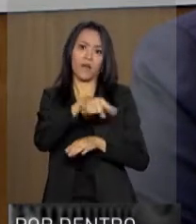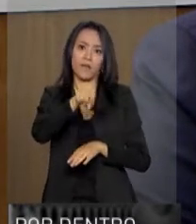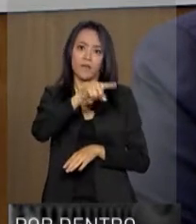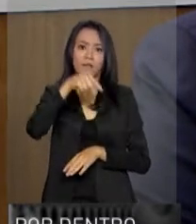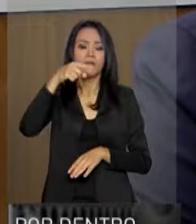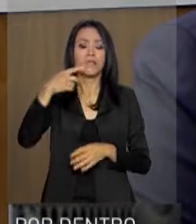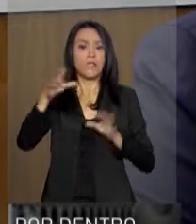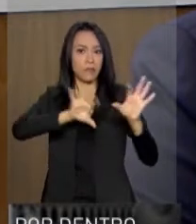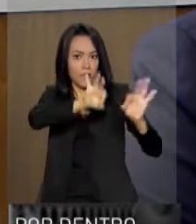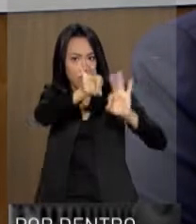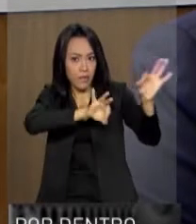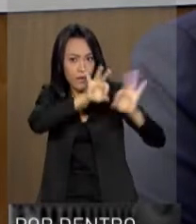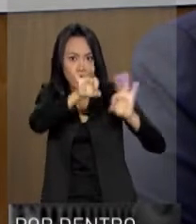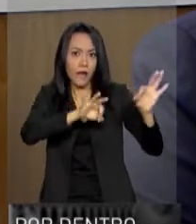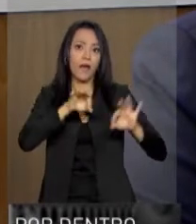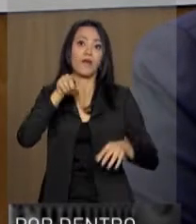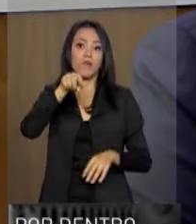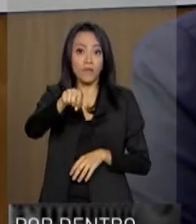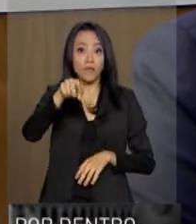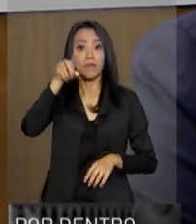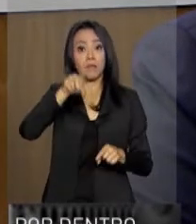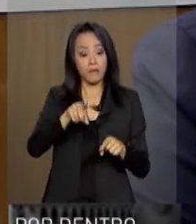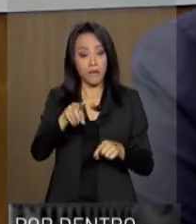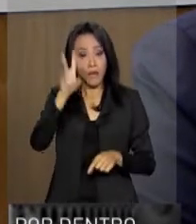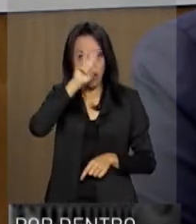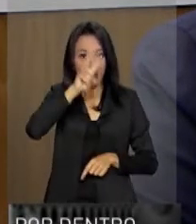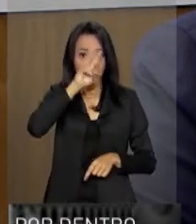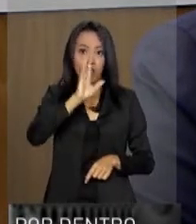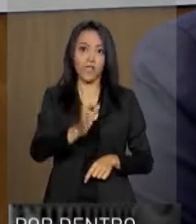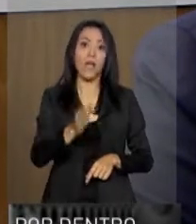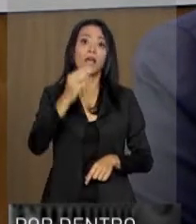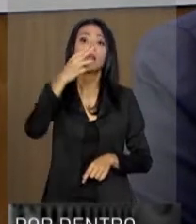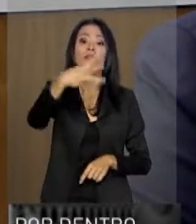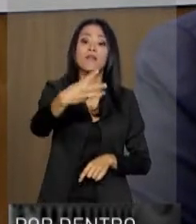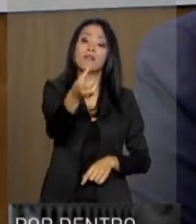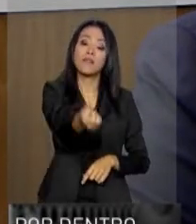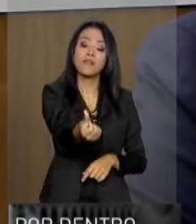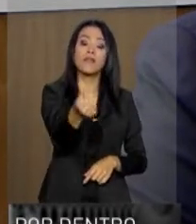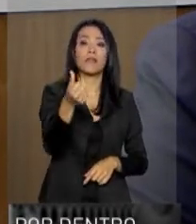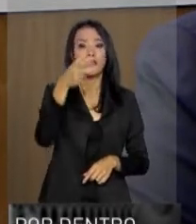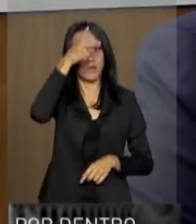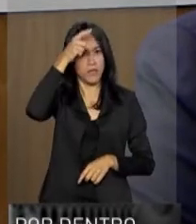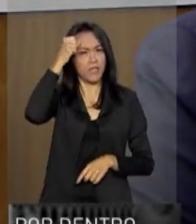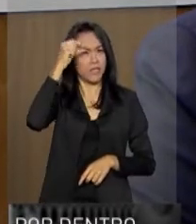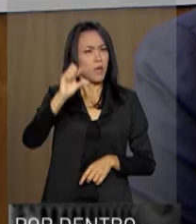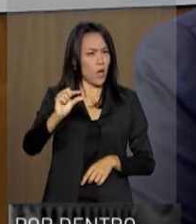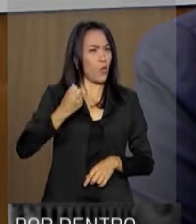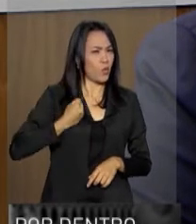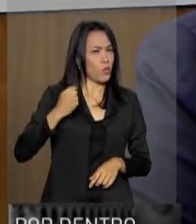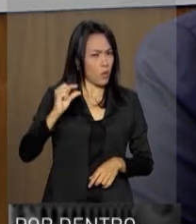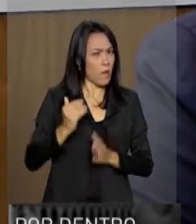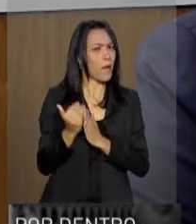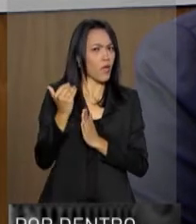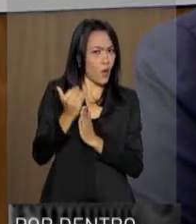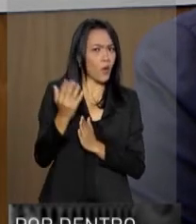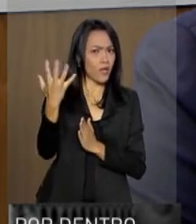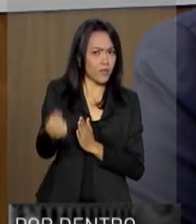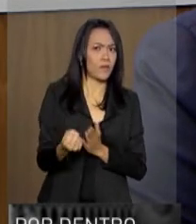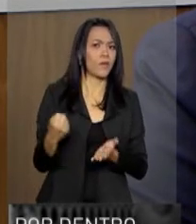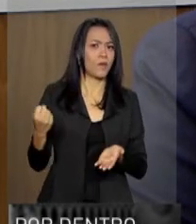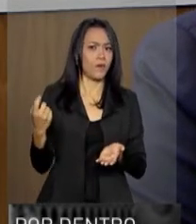prepararam semedo lembrou aqui já 36 municípios do número acho que é um pouco maior fizer a sua visão